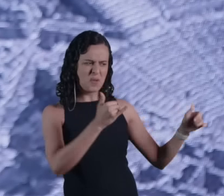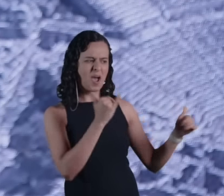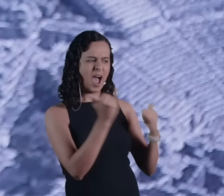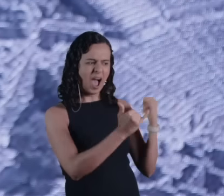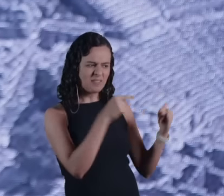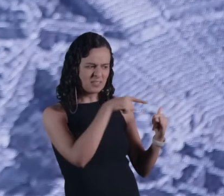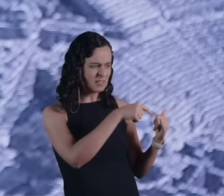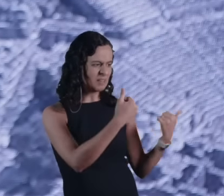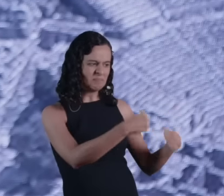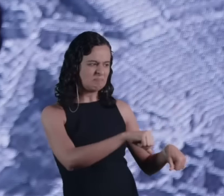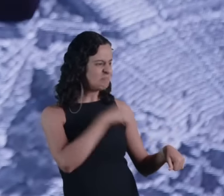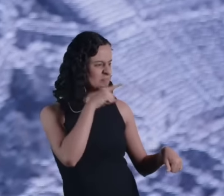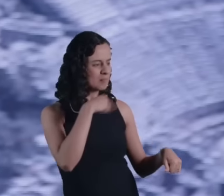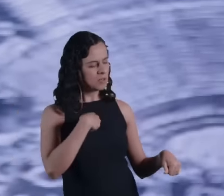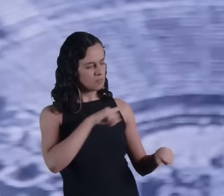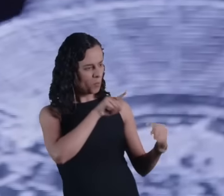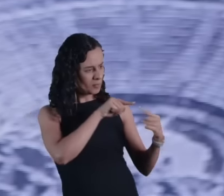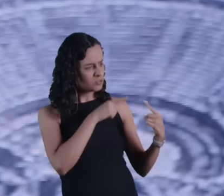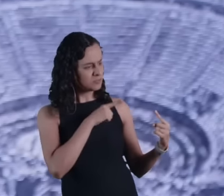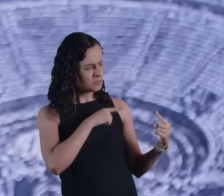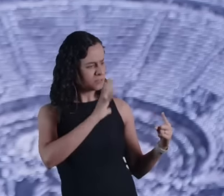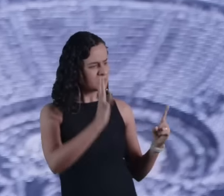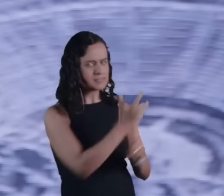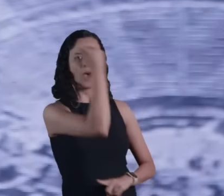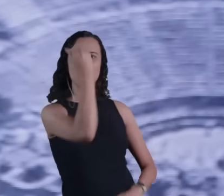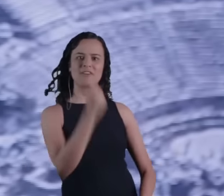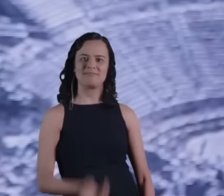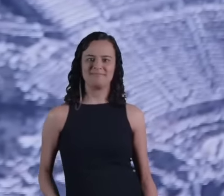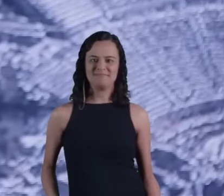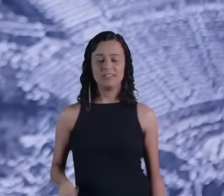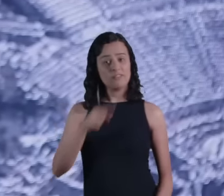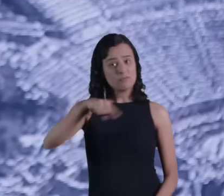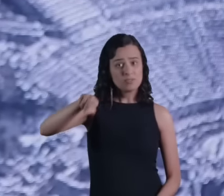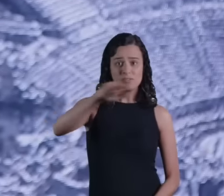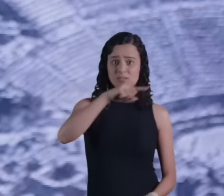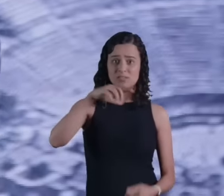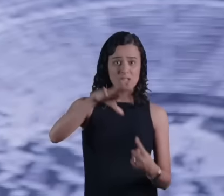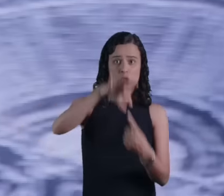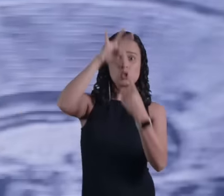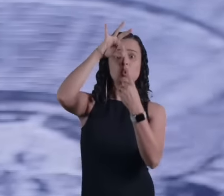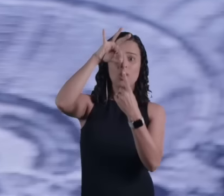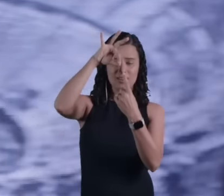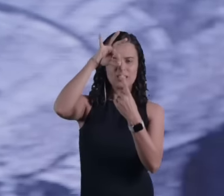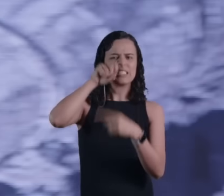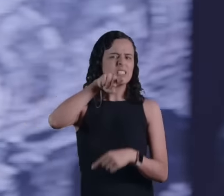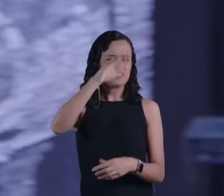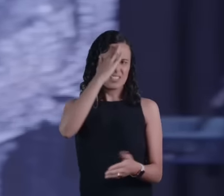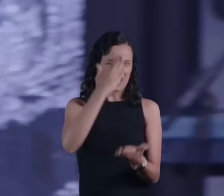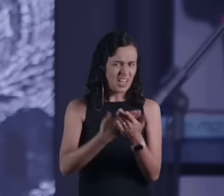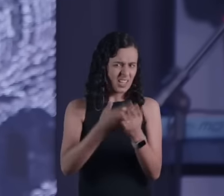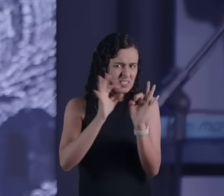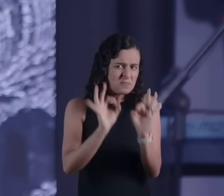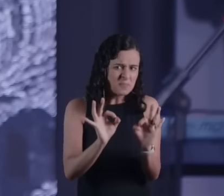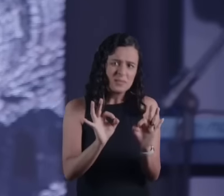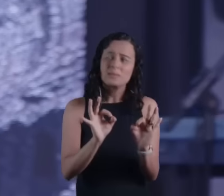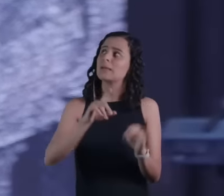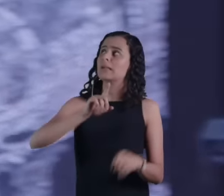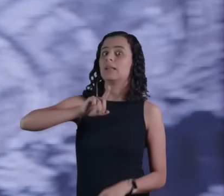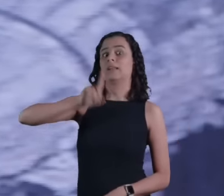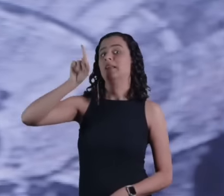dele. Glória a Deus, você foi escolhido. Se você está aqui hoje crendo no teu coração, é porque Ele lá